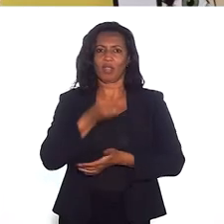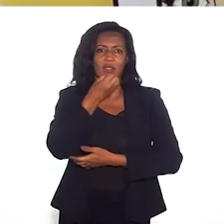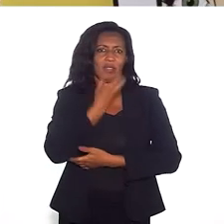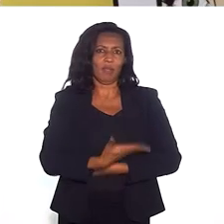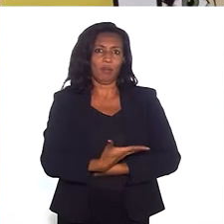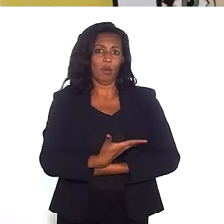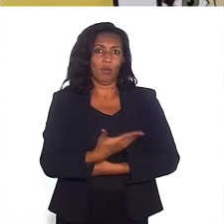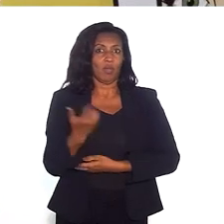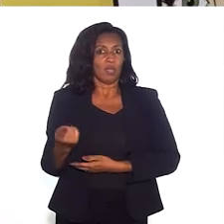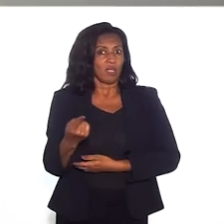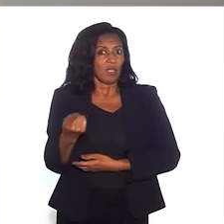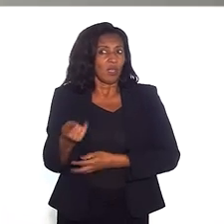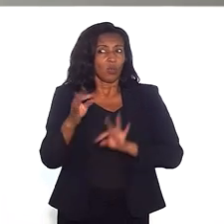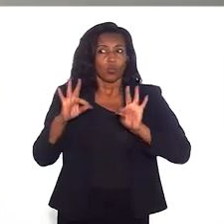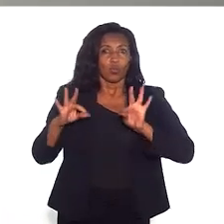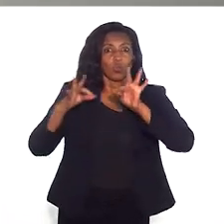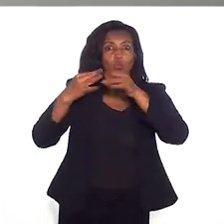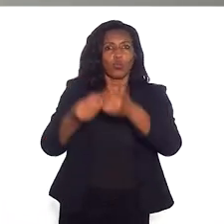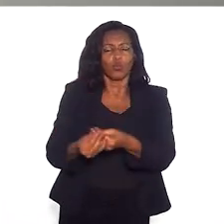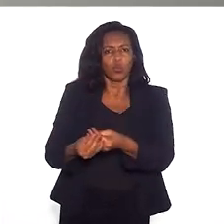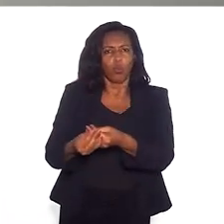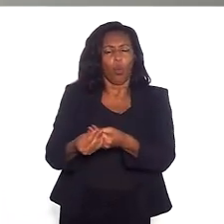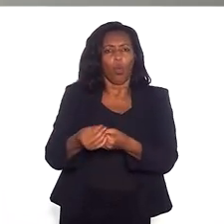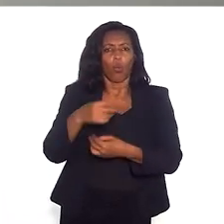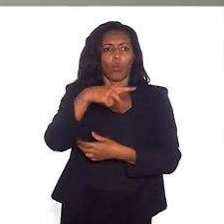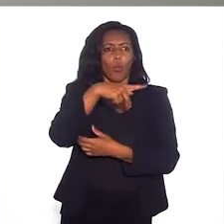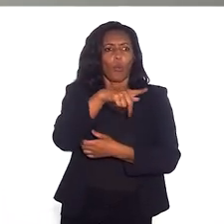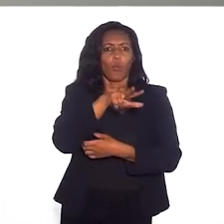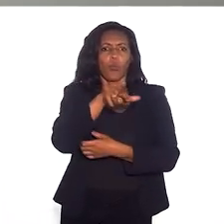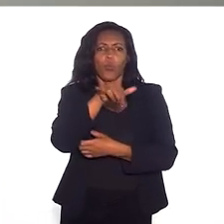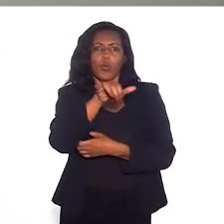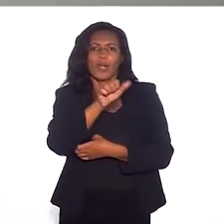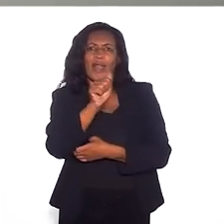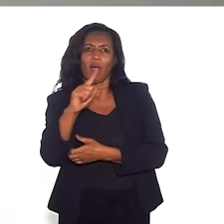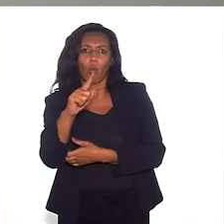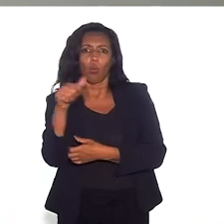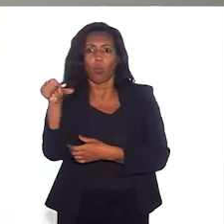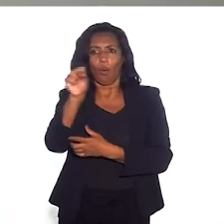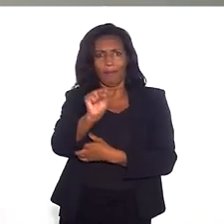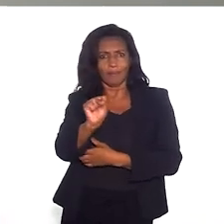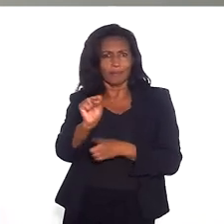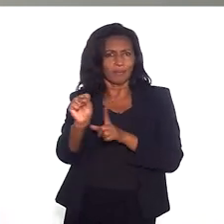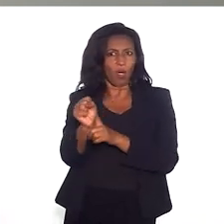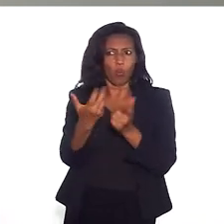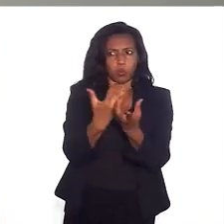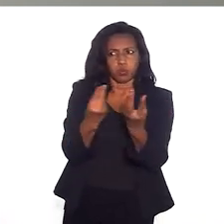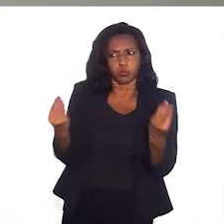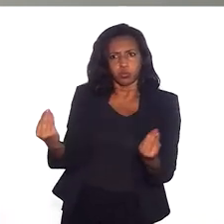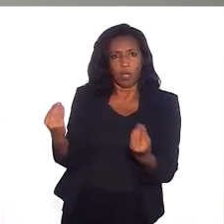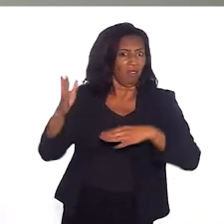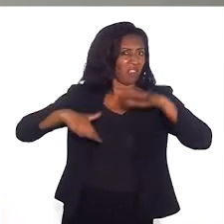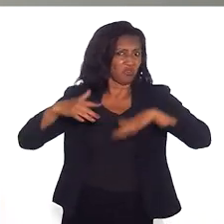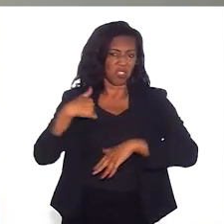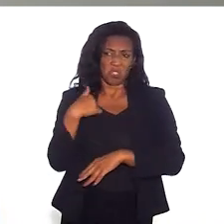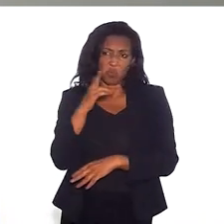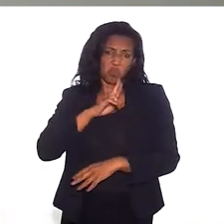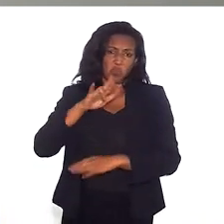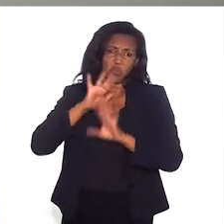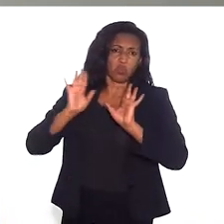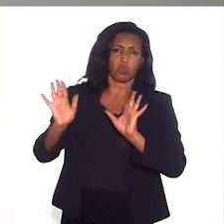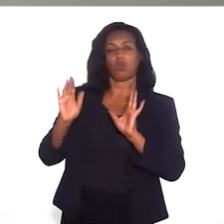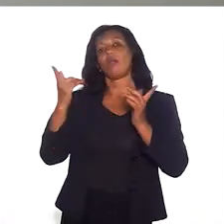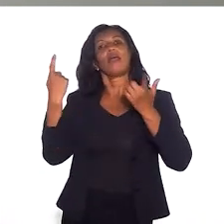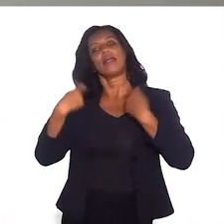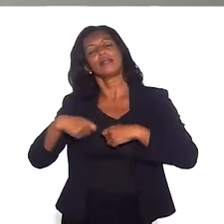valendo. E é uma tendência pós-moderna de colocar tudo no plural, mas vindo ou não no plural, e às vezes eu